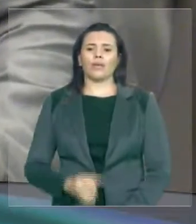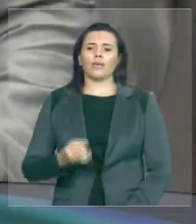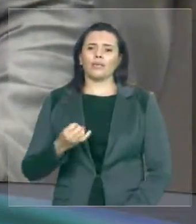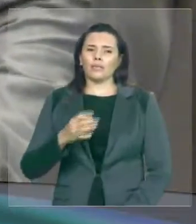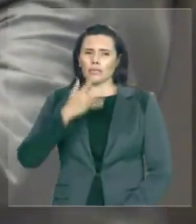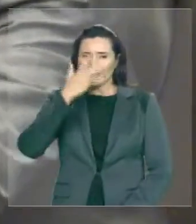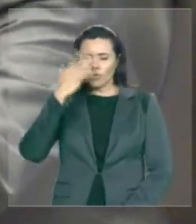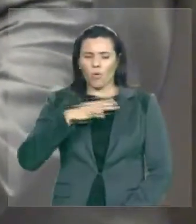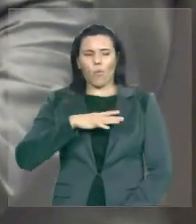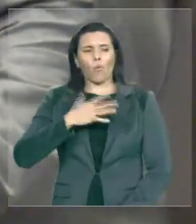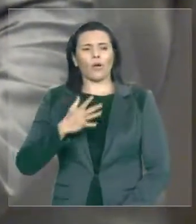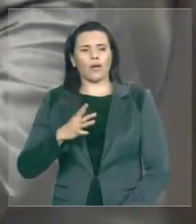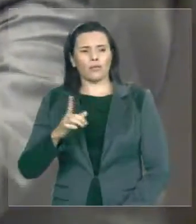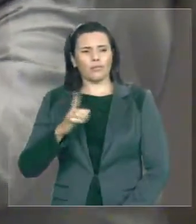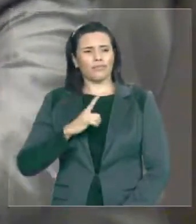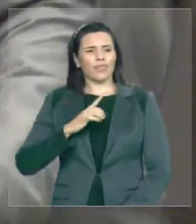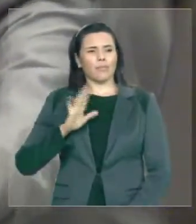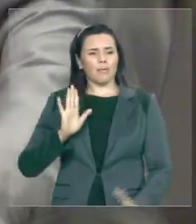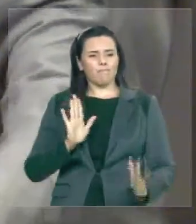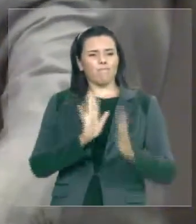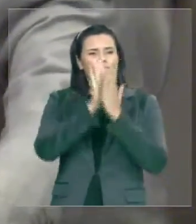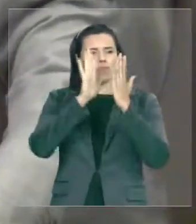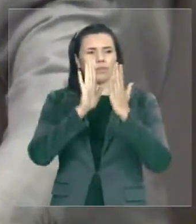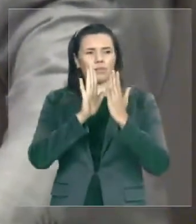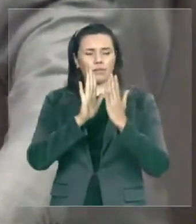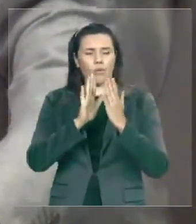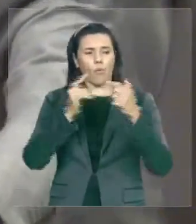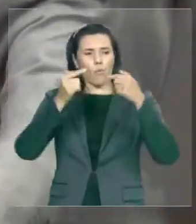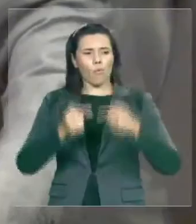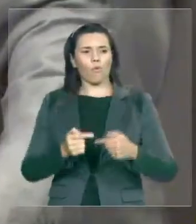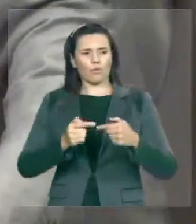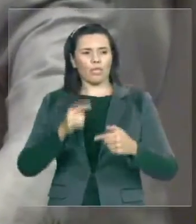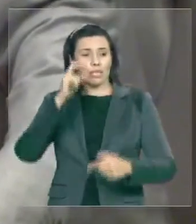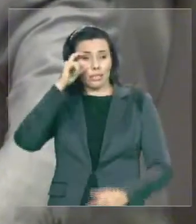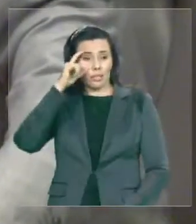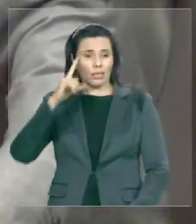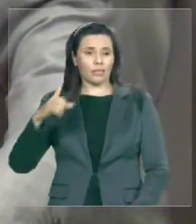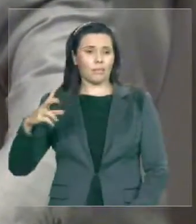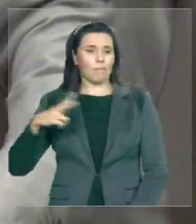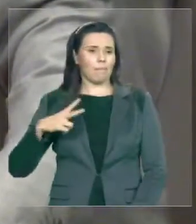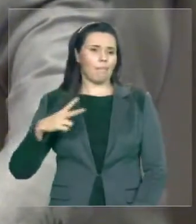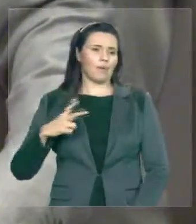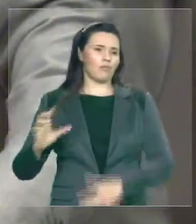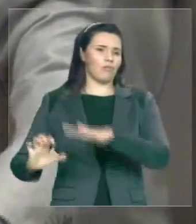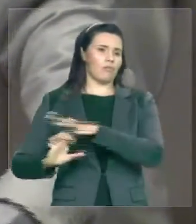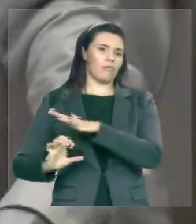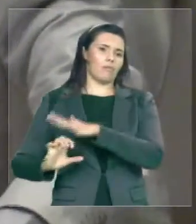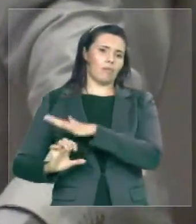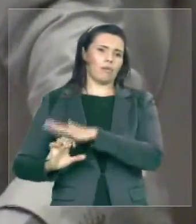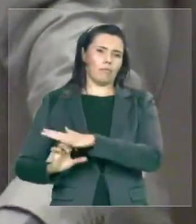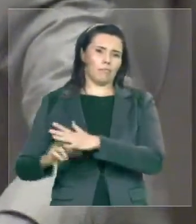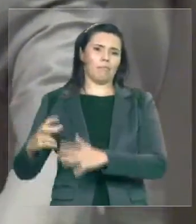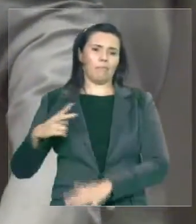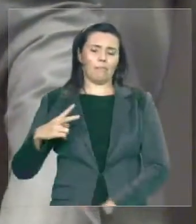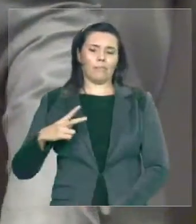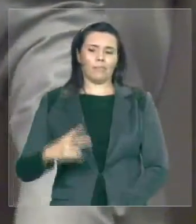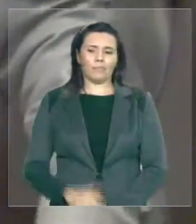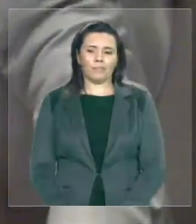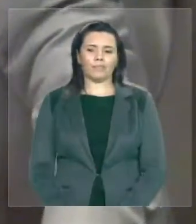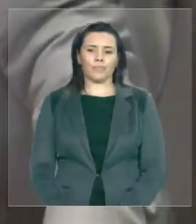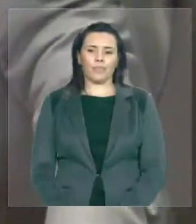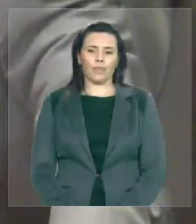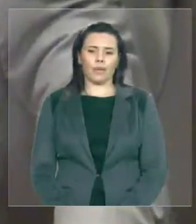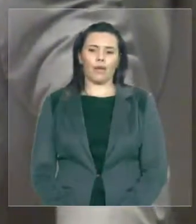interesses particulares, é natural que haja esta pressão. E o prefeito há muito vem